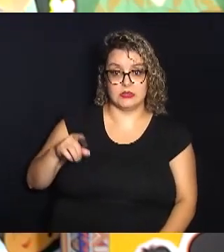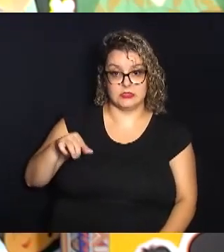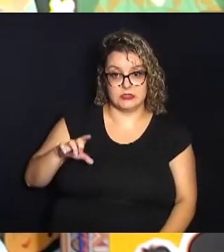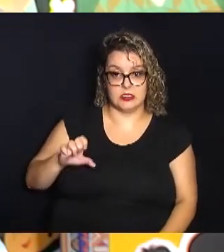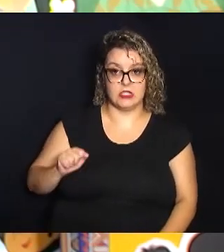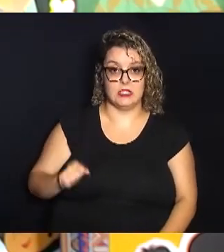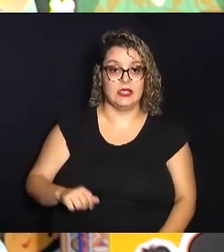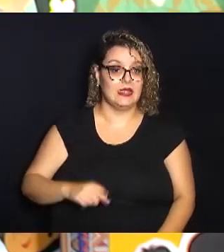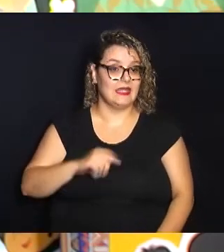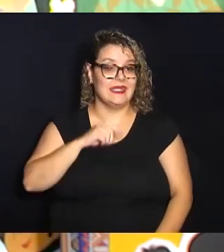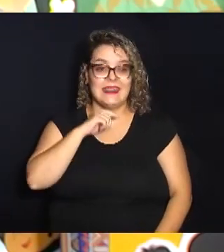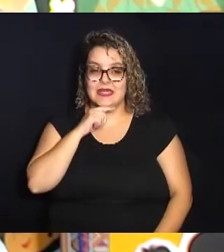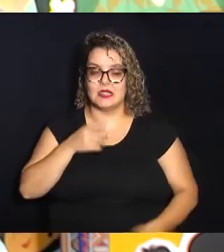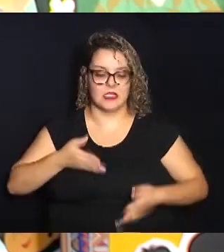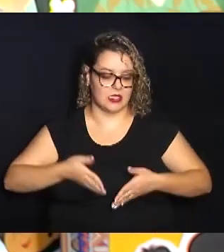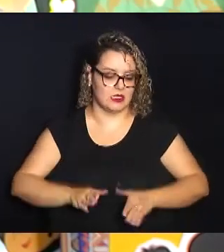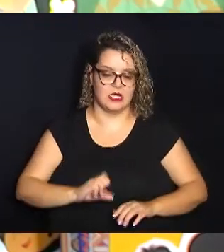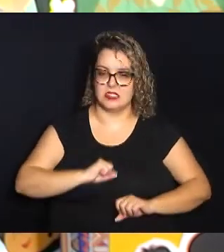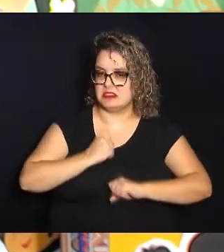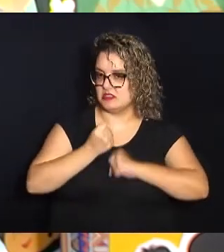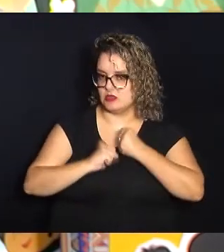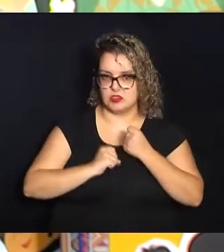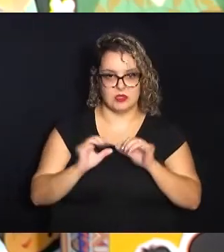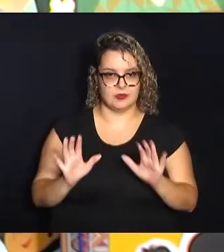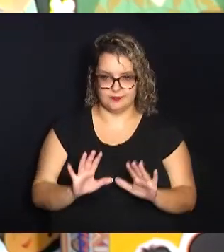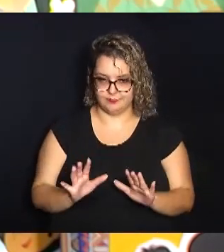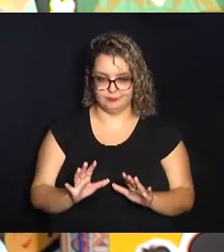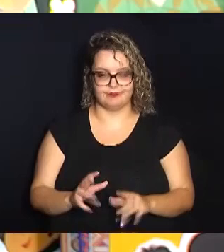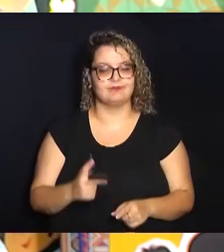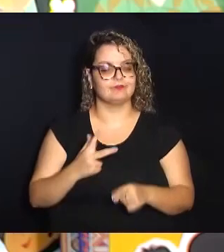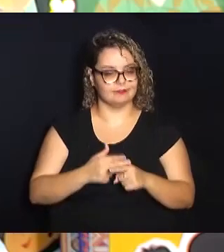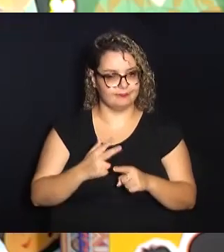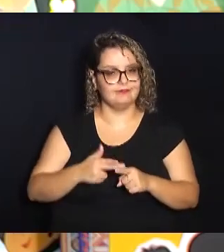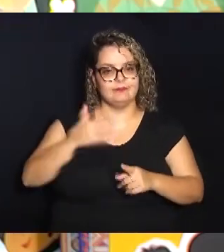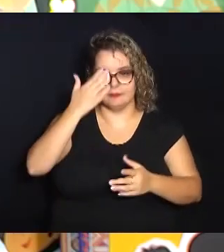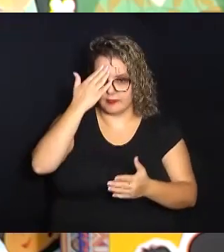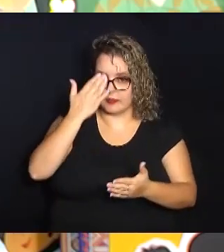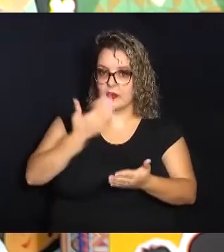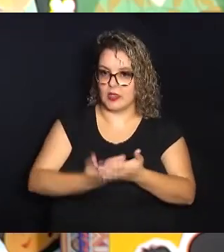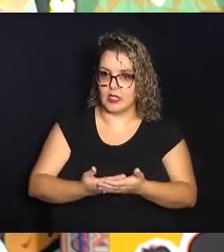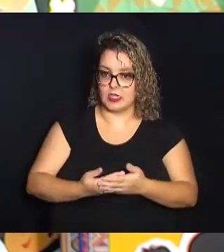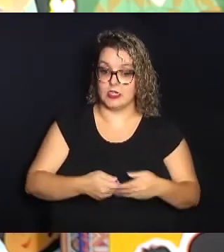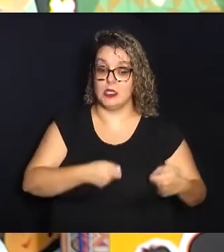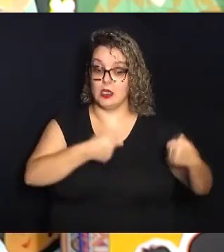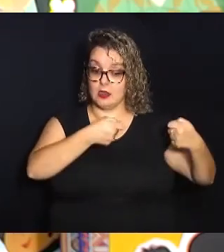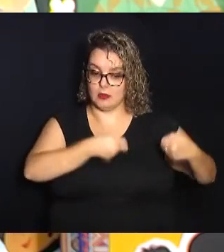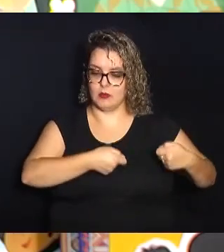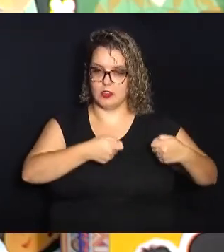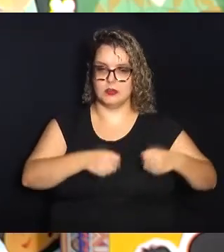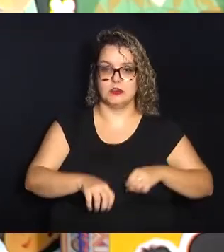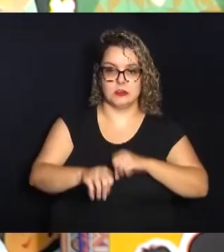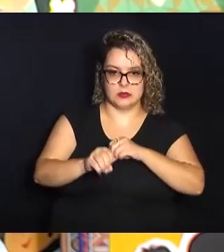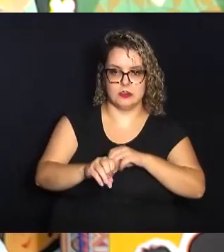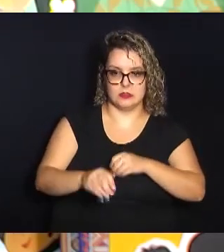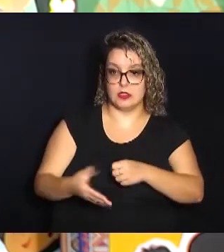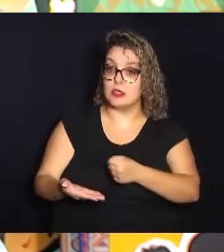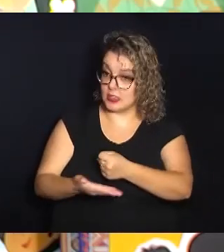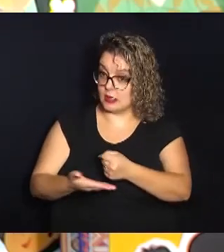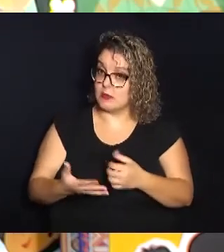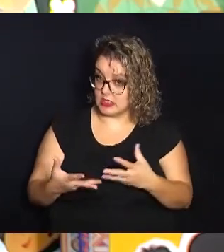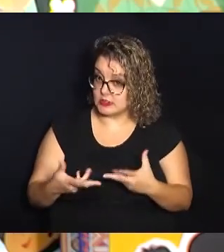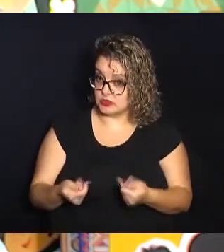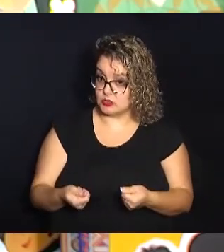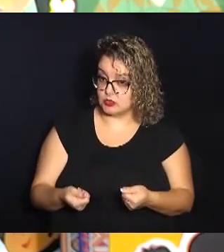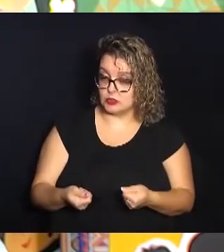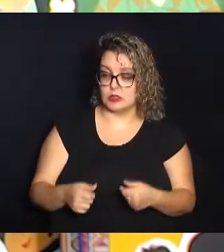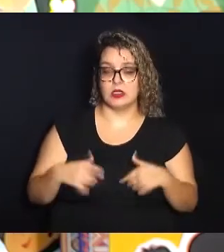Ninguém nasce odiando então eh a a Dora ela acredita e ela aposta muito na educação que é a